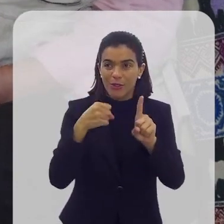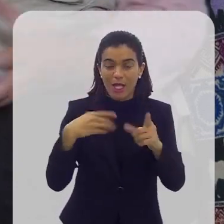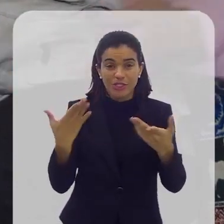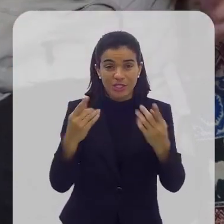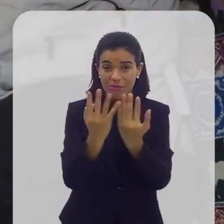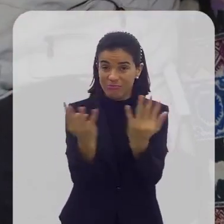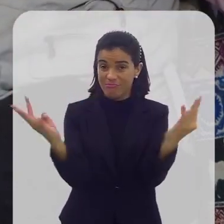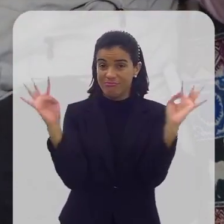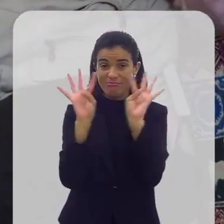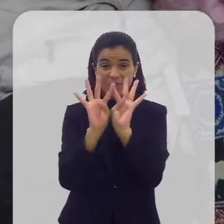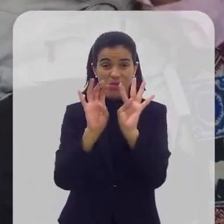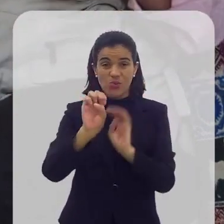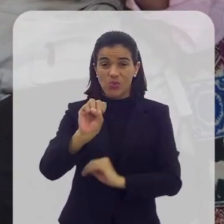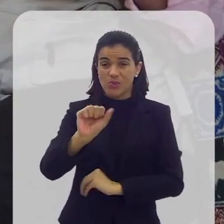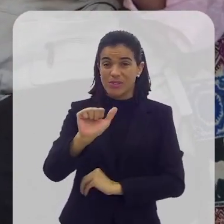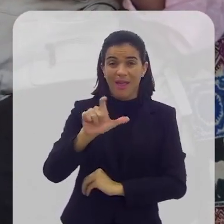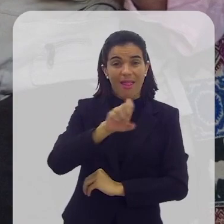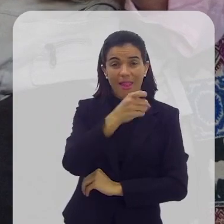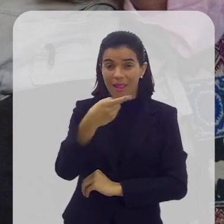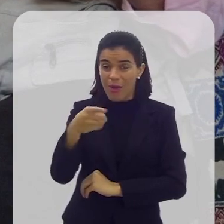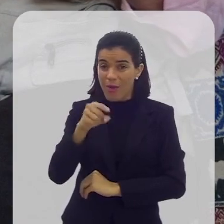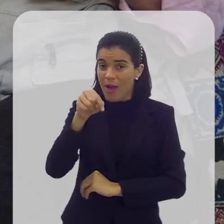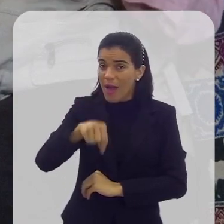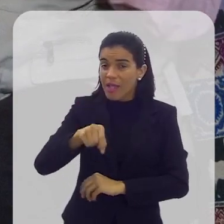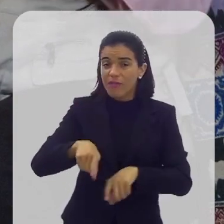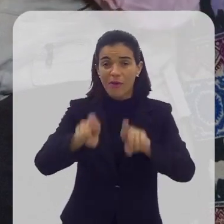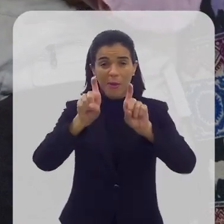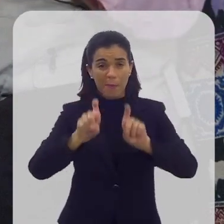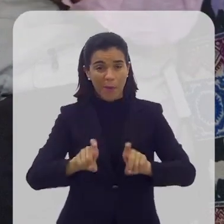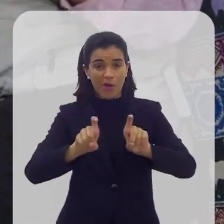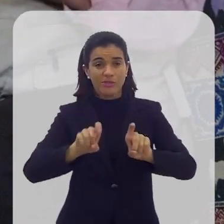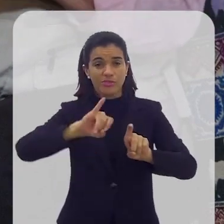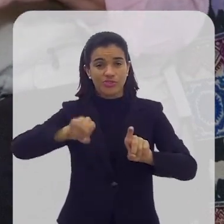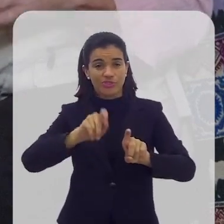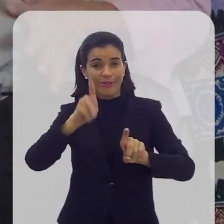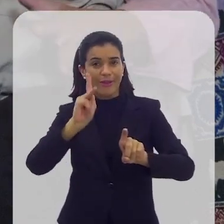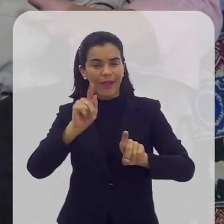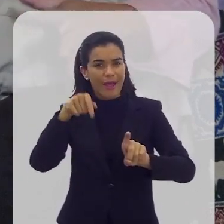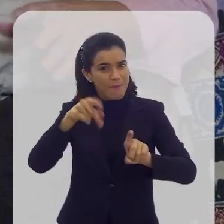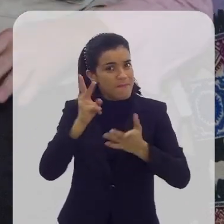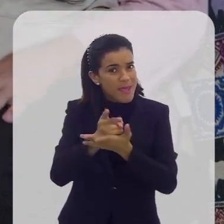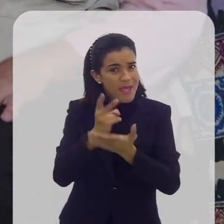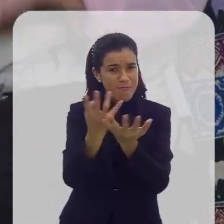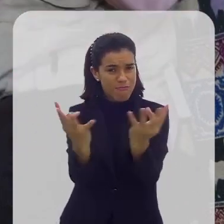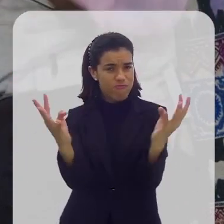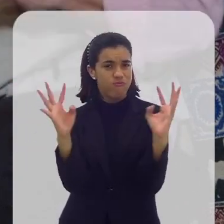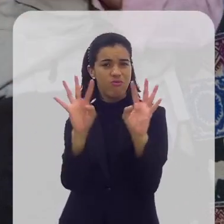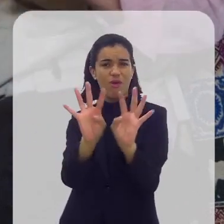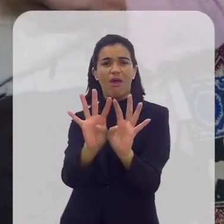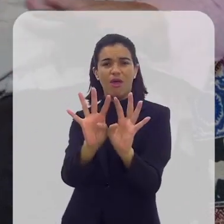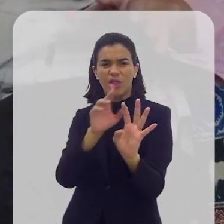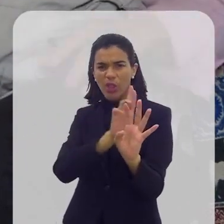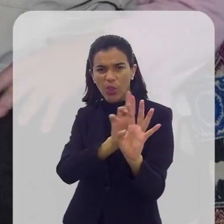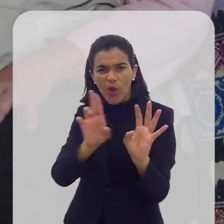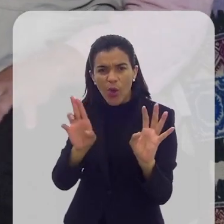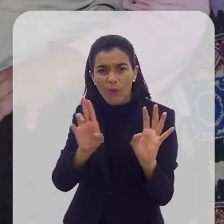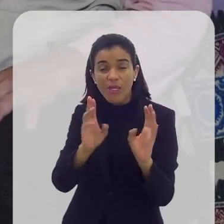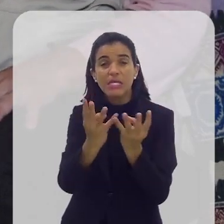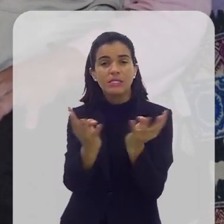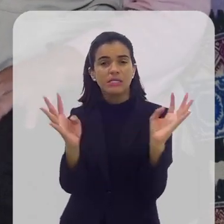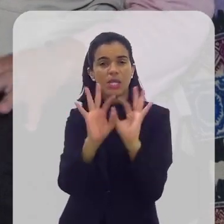tem rachaduras. Depois eu posso mostrar para vocês. Tem rachaduras fortes mesmo, que estão controladas. Sim. E